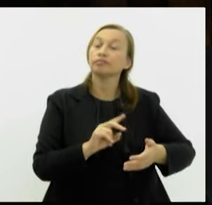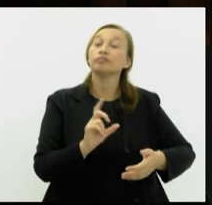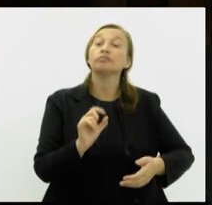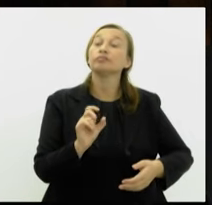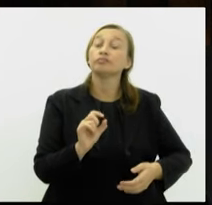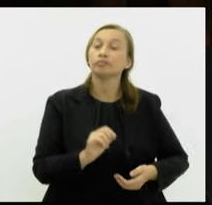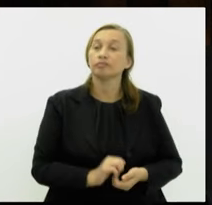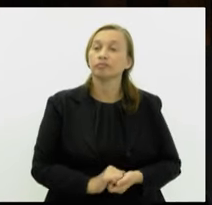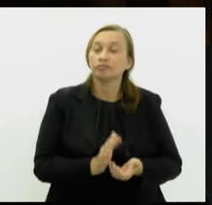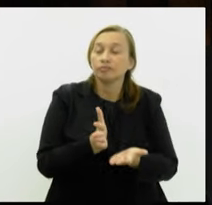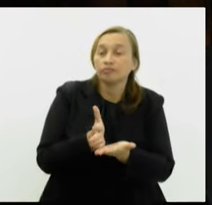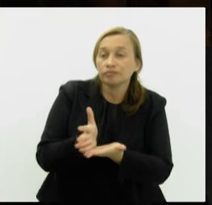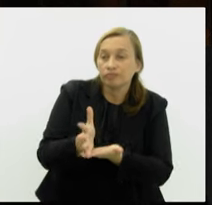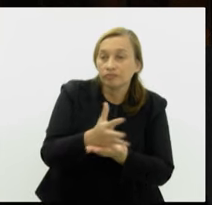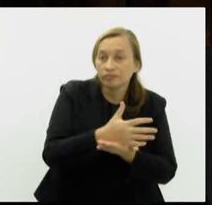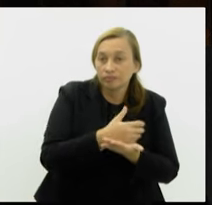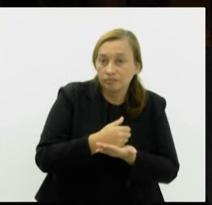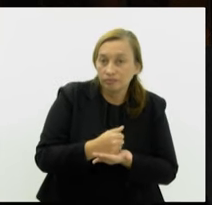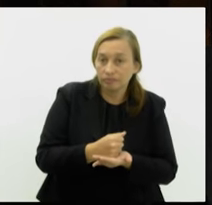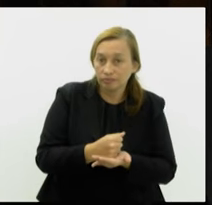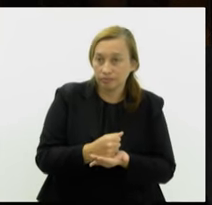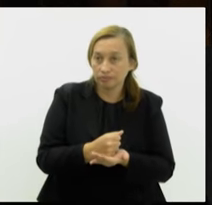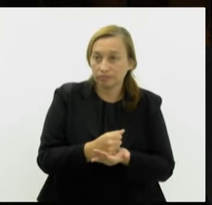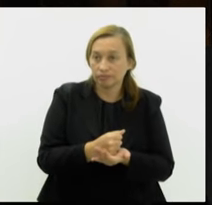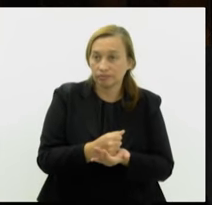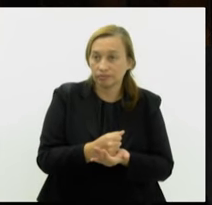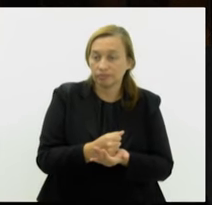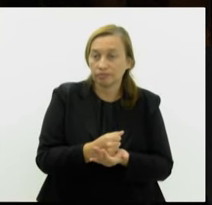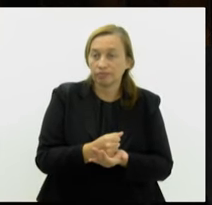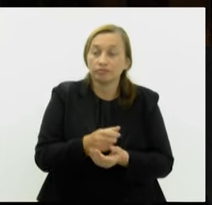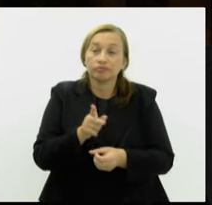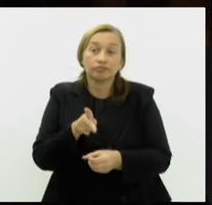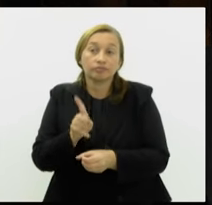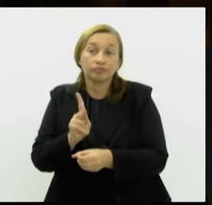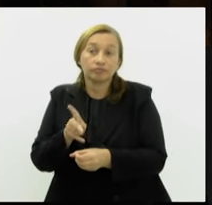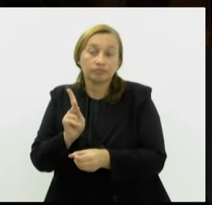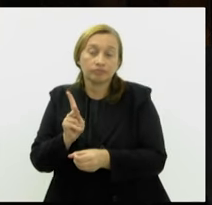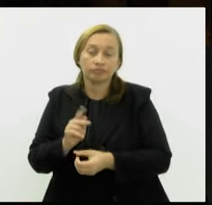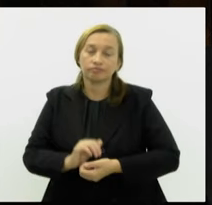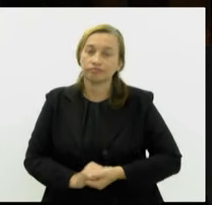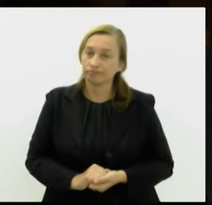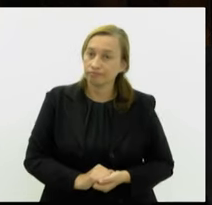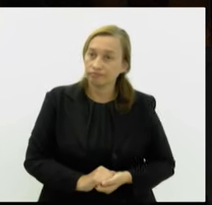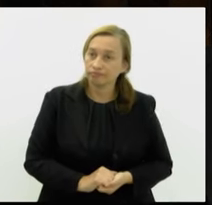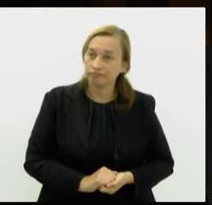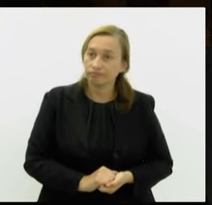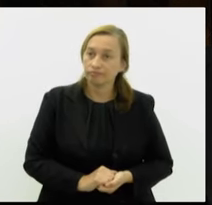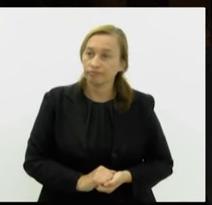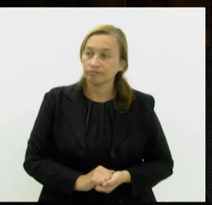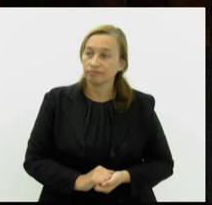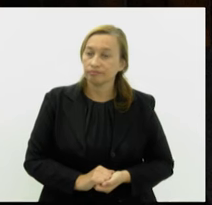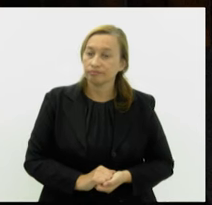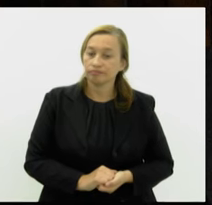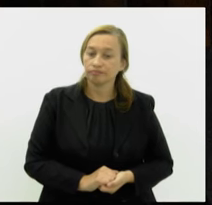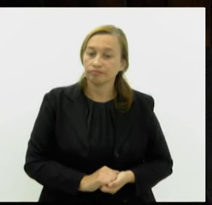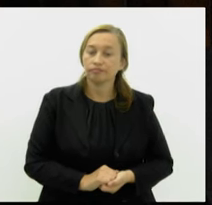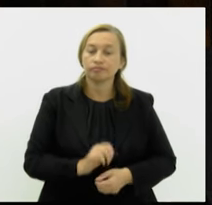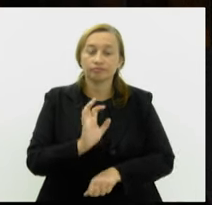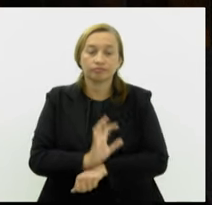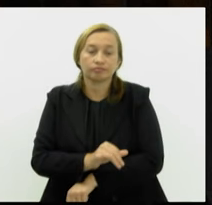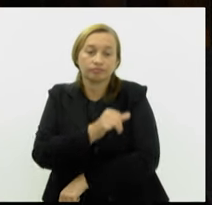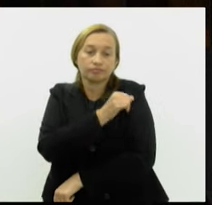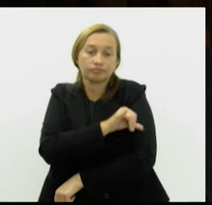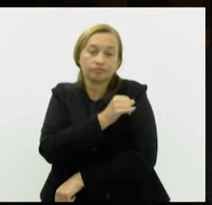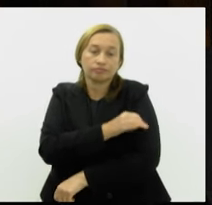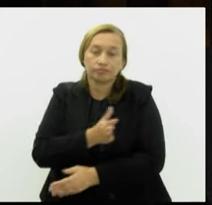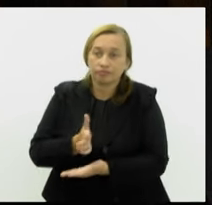Seriam arrecadações extraordinárias de royalties e participações do petróleo. Tanto aquilo que o Estado do Rio de Janeiro